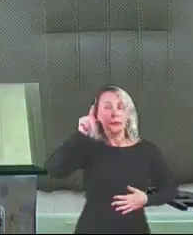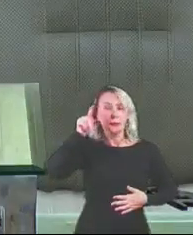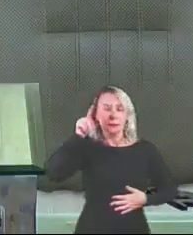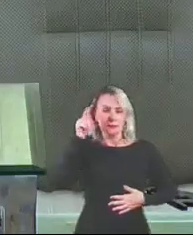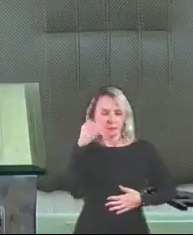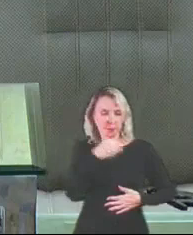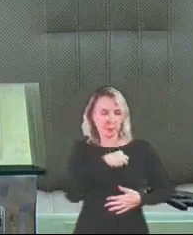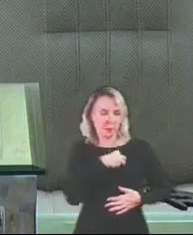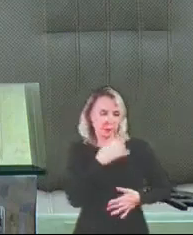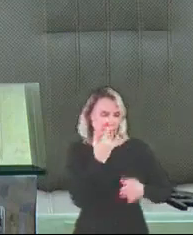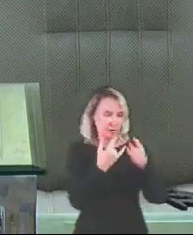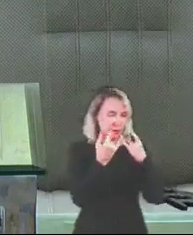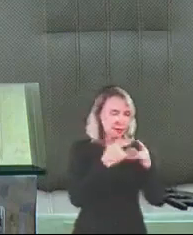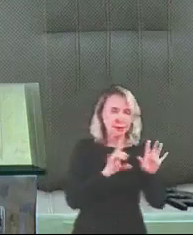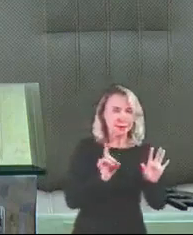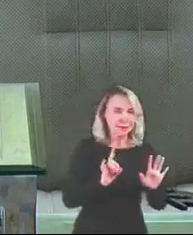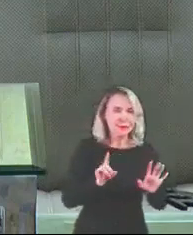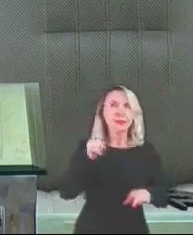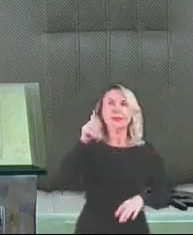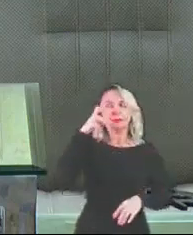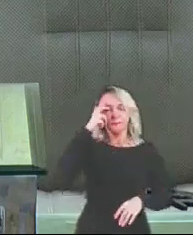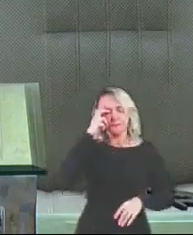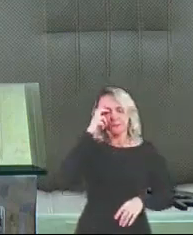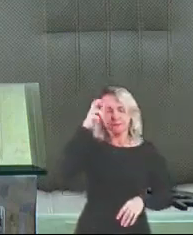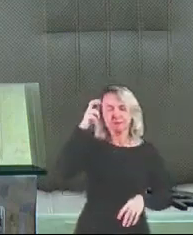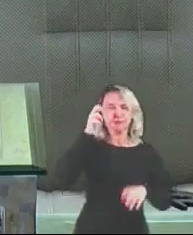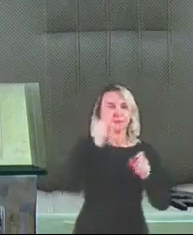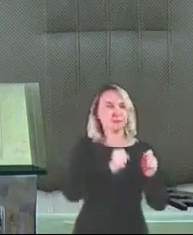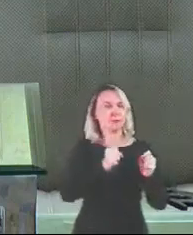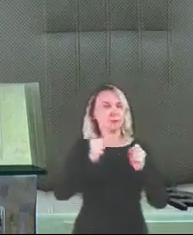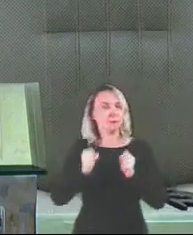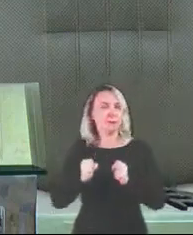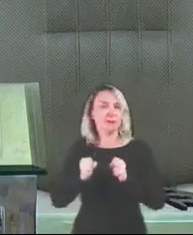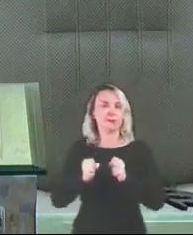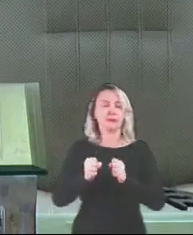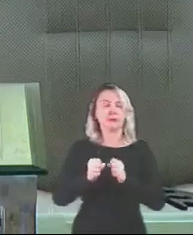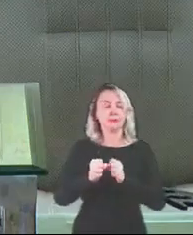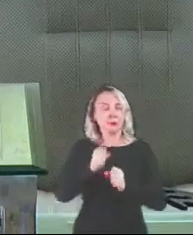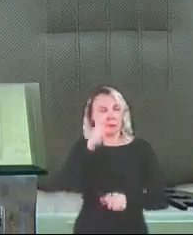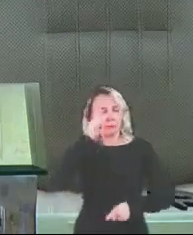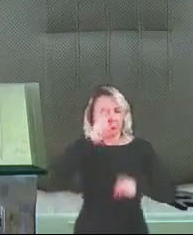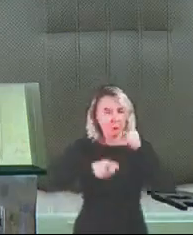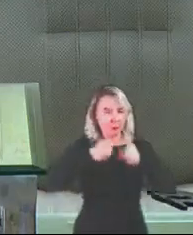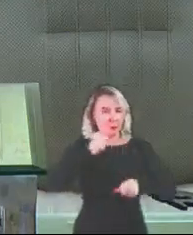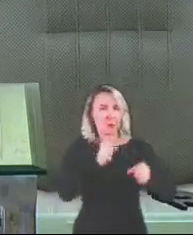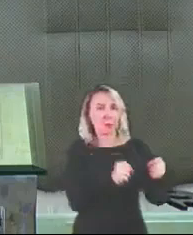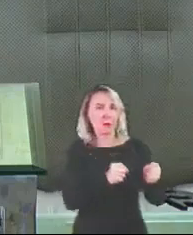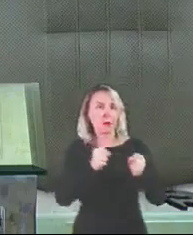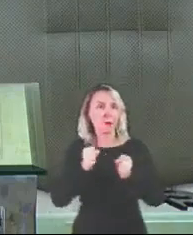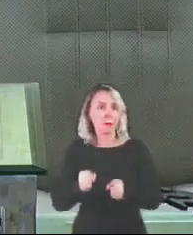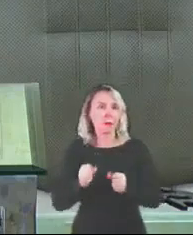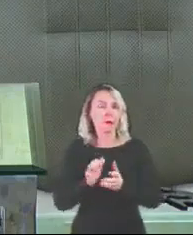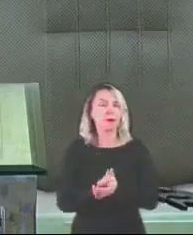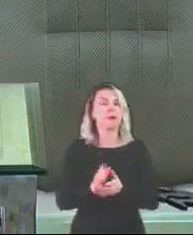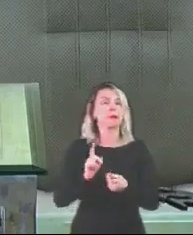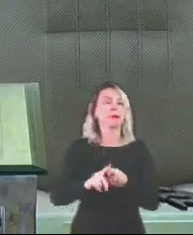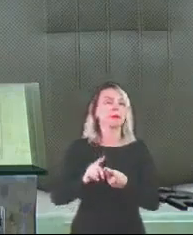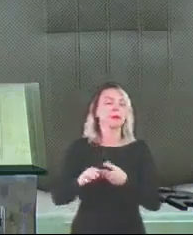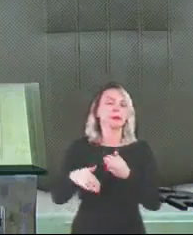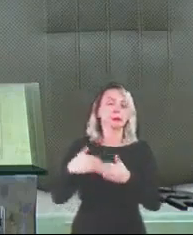de infinito poder, sabedoria e autoridade. O Catecismo de Westminster,